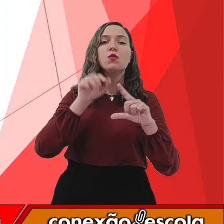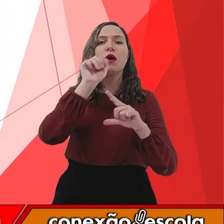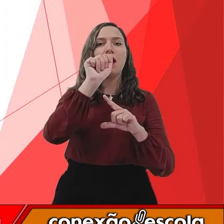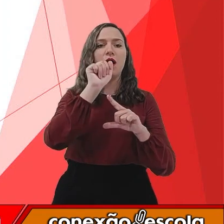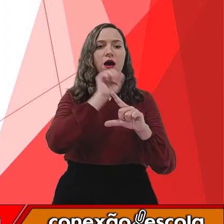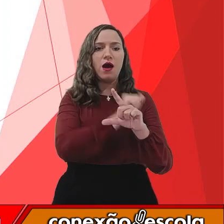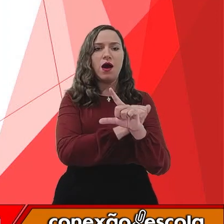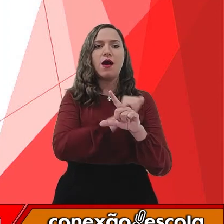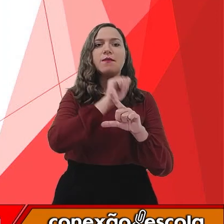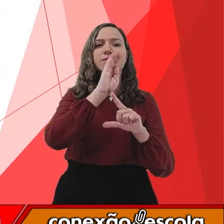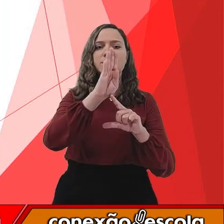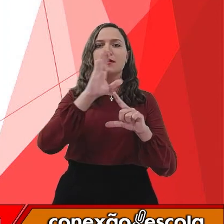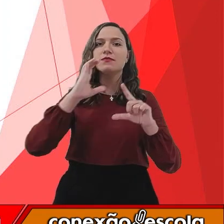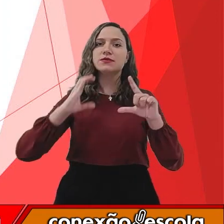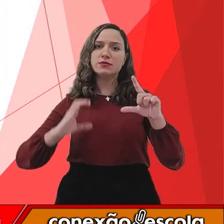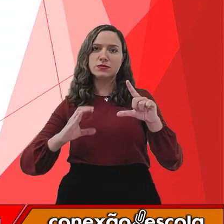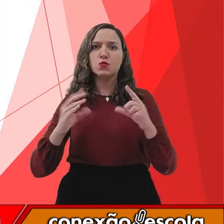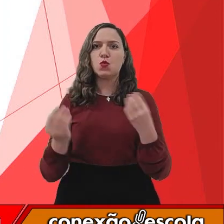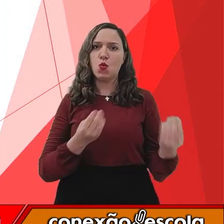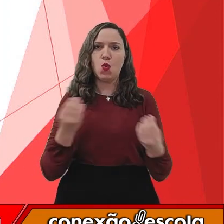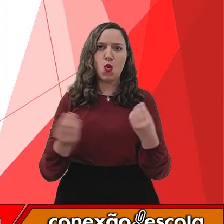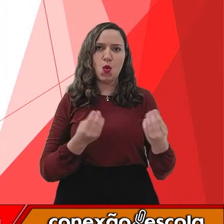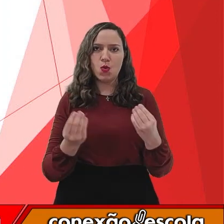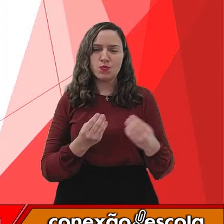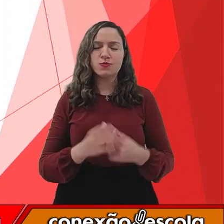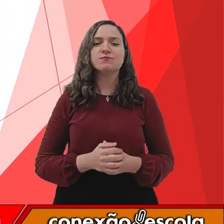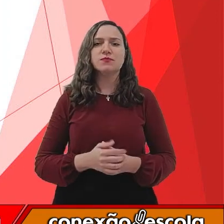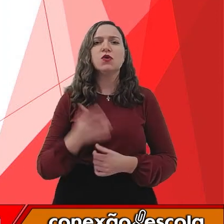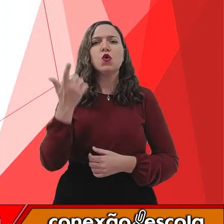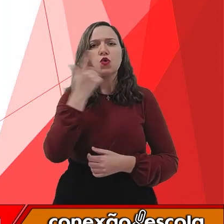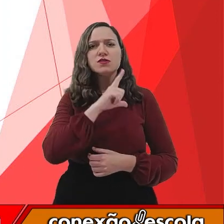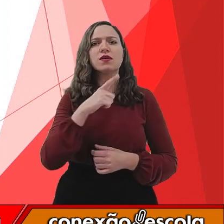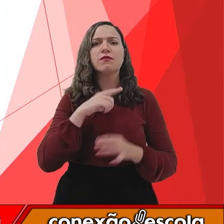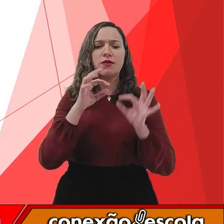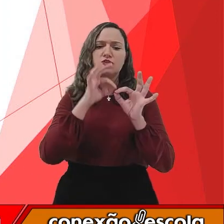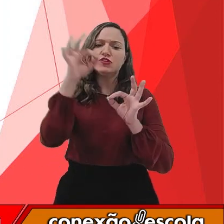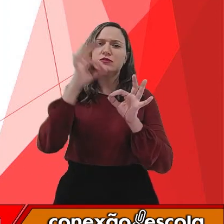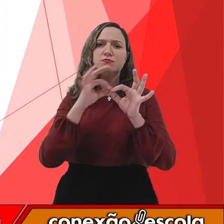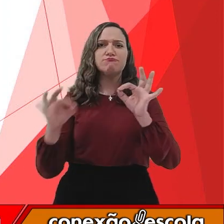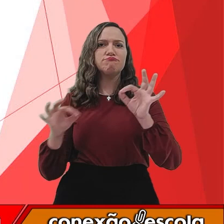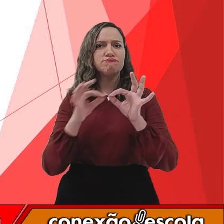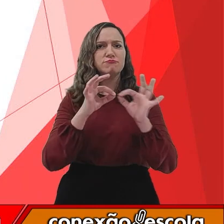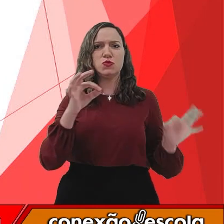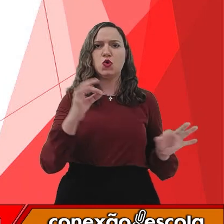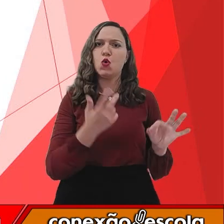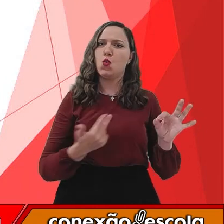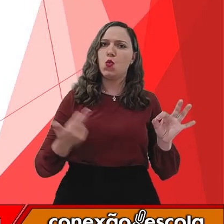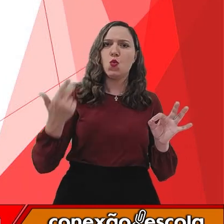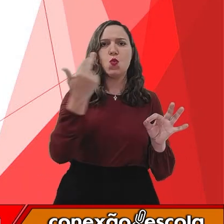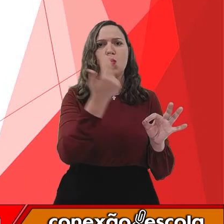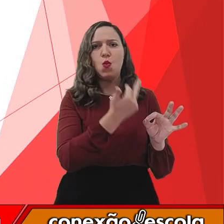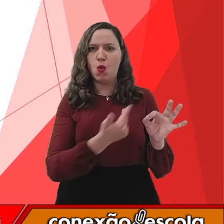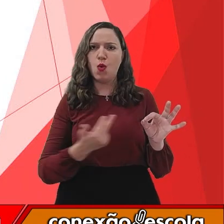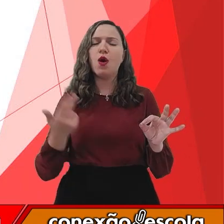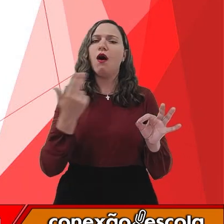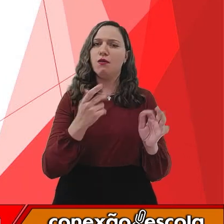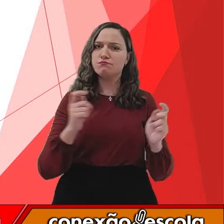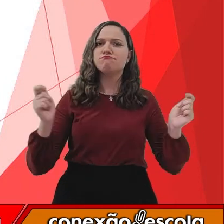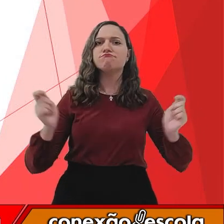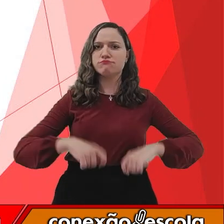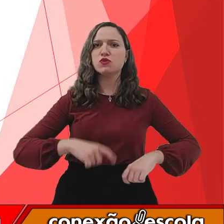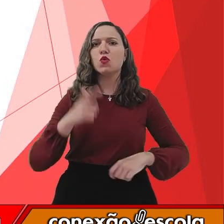A, B e C. E eles estarão equidistantes, ou seja, vão ter a mesma distância